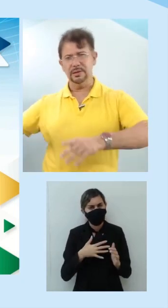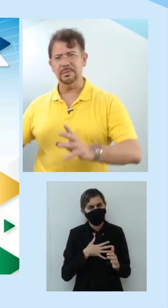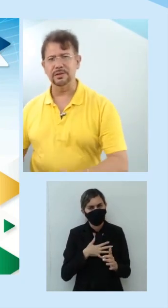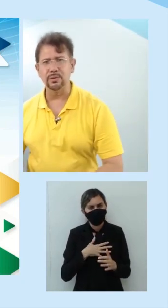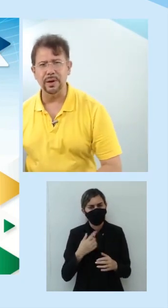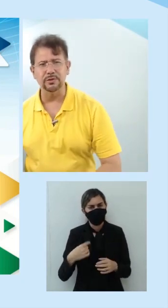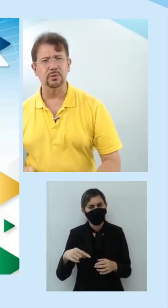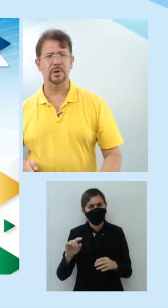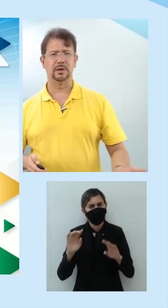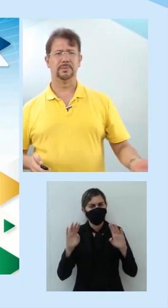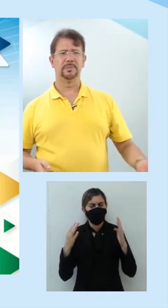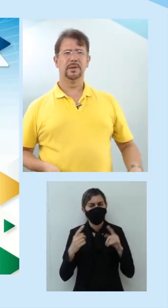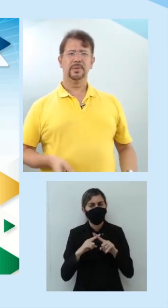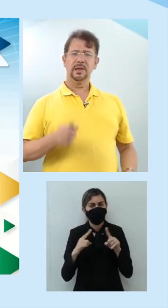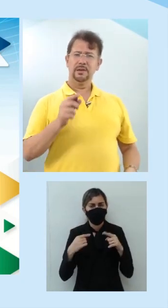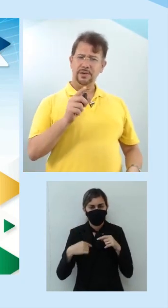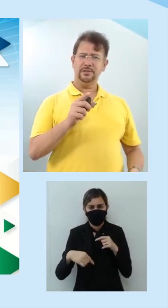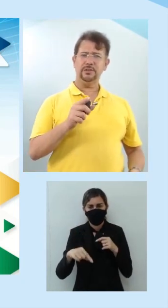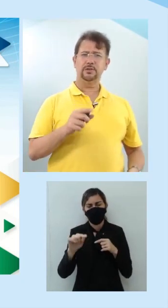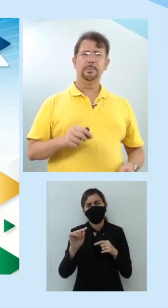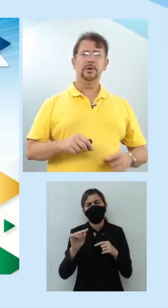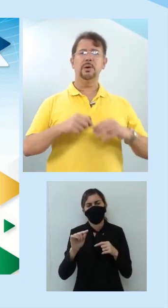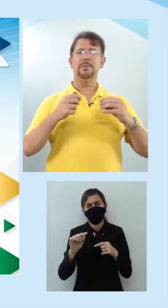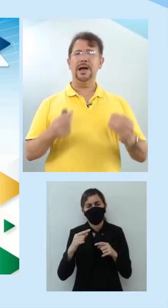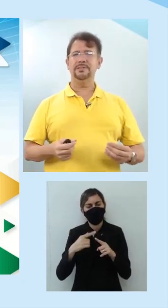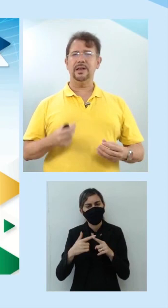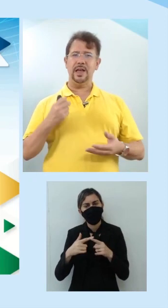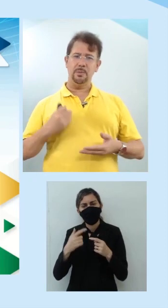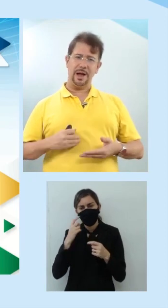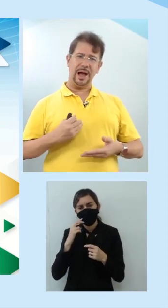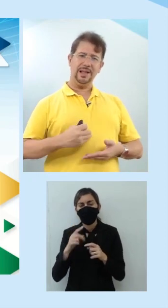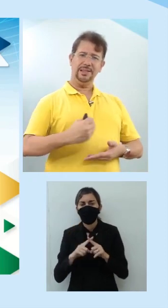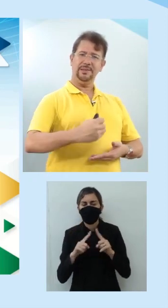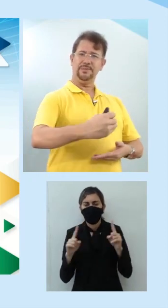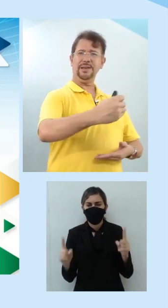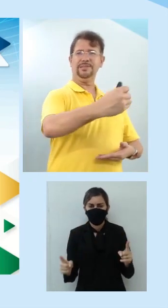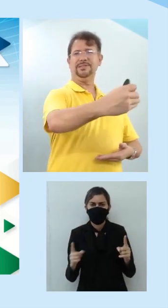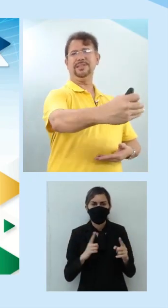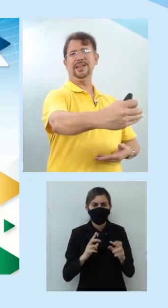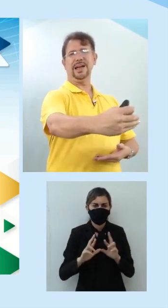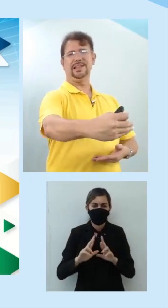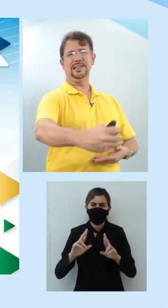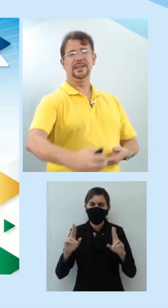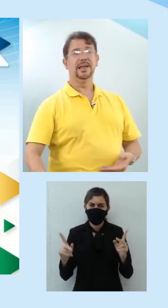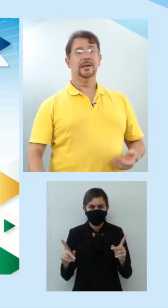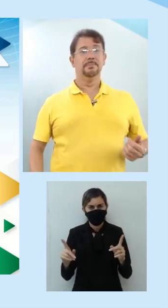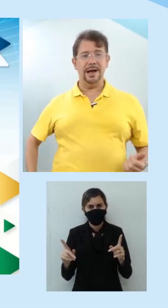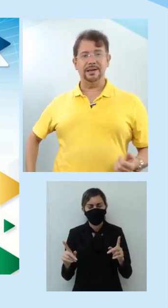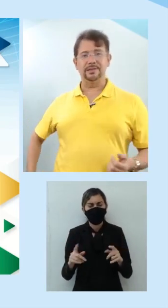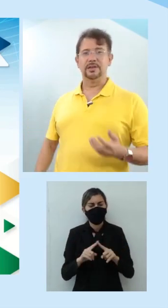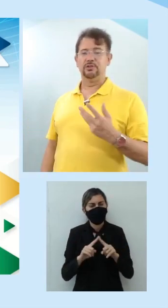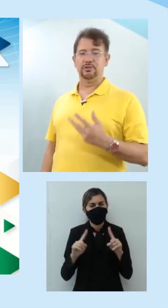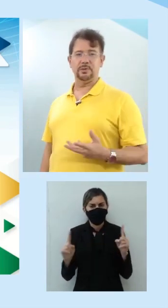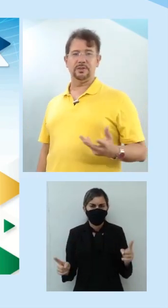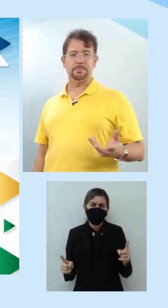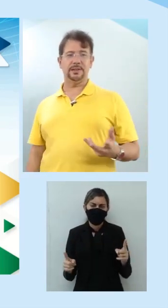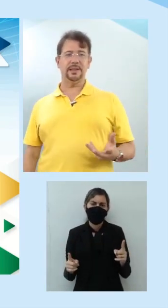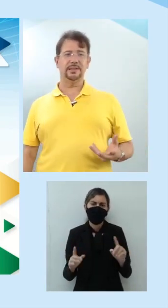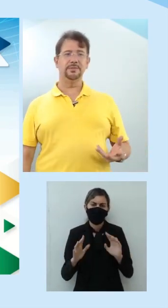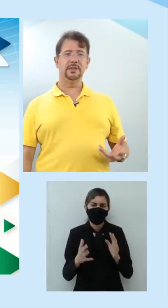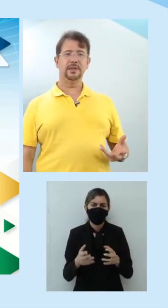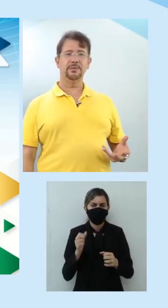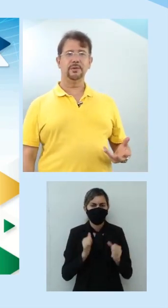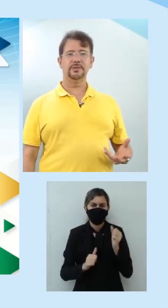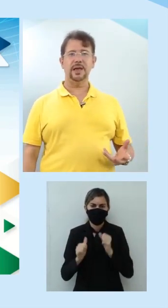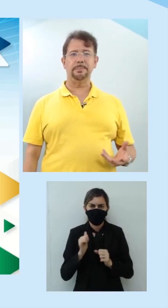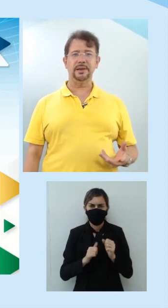festa, mas vou à sua. Veja só, porque o mais é uma adversidade, mas gera uma